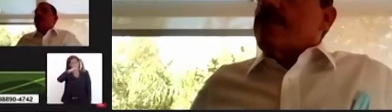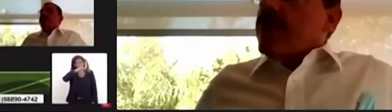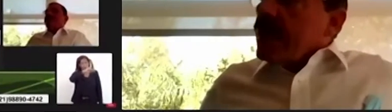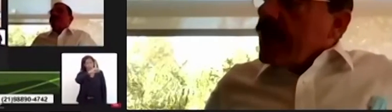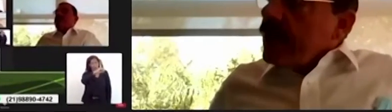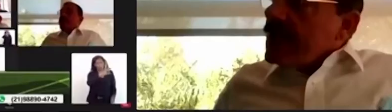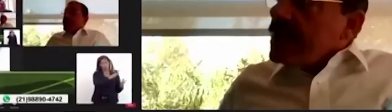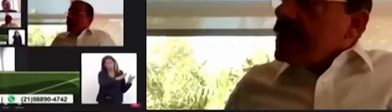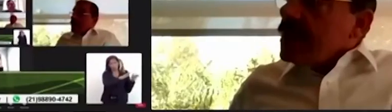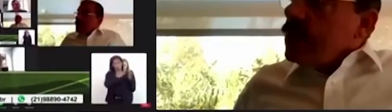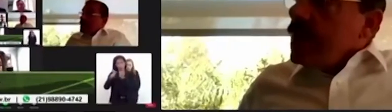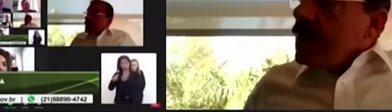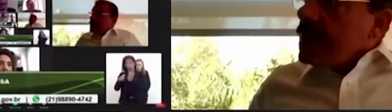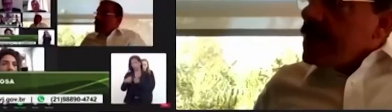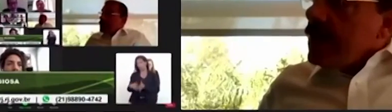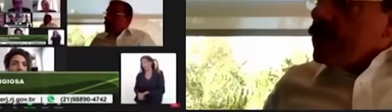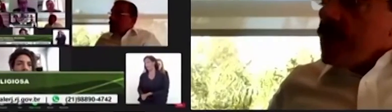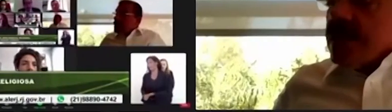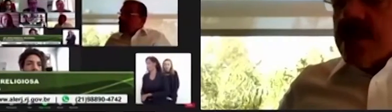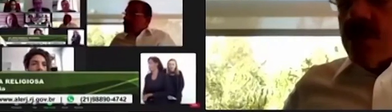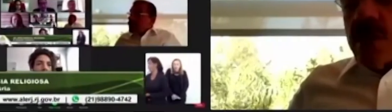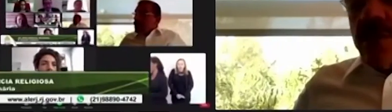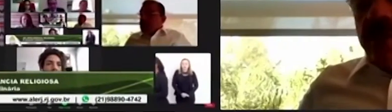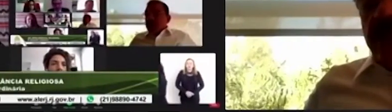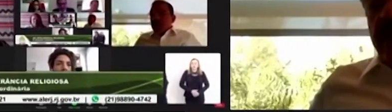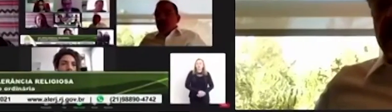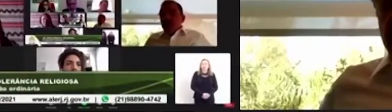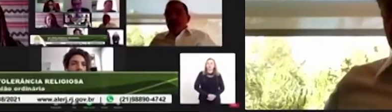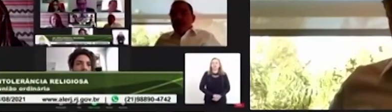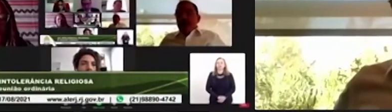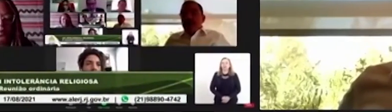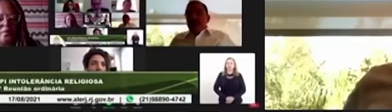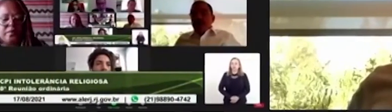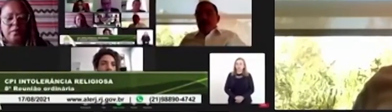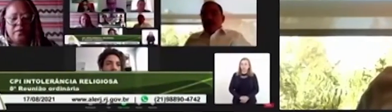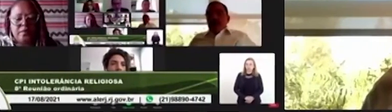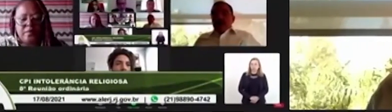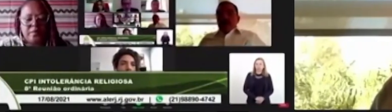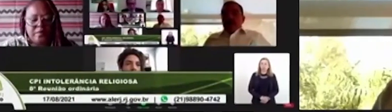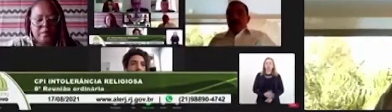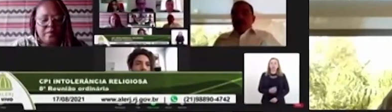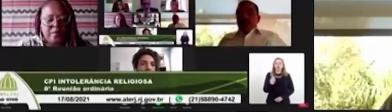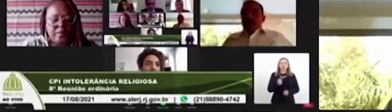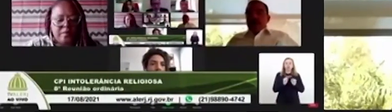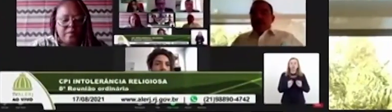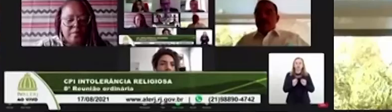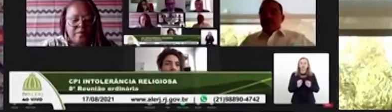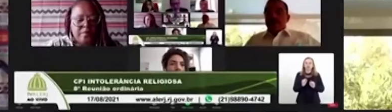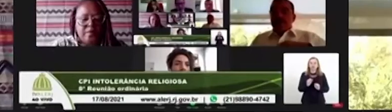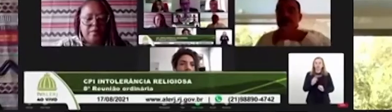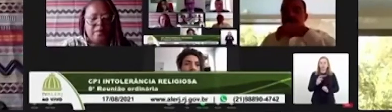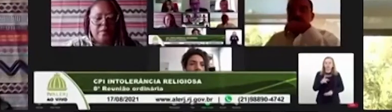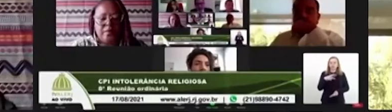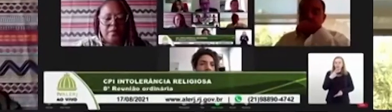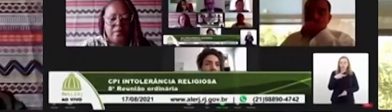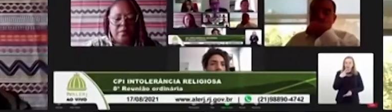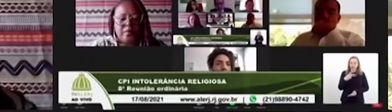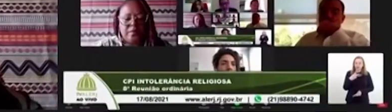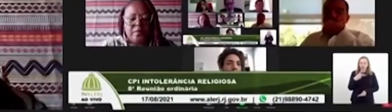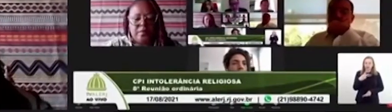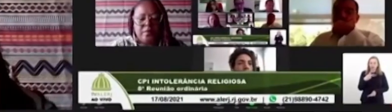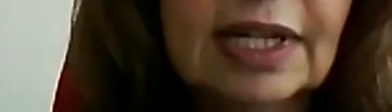deputados sugerem destinação de orçamento específico do Estado para ser investido em programas de proteção a vítimas de